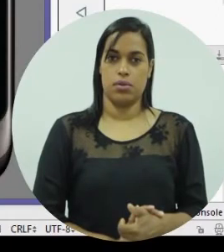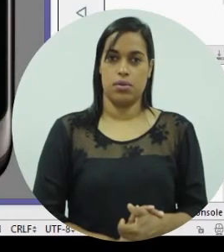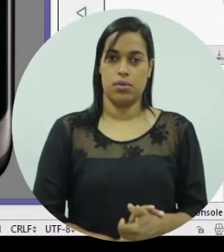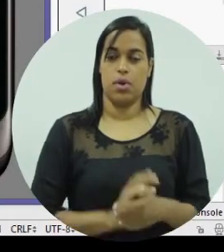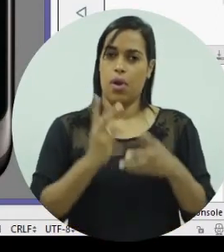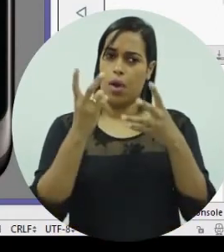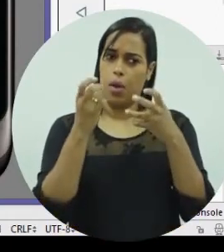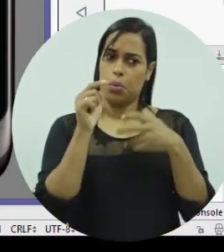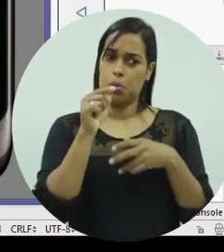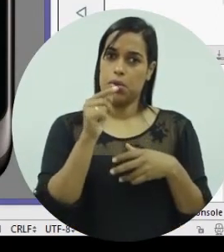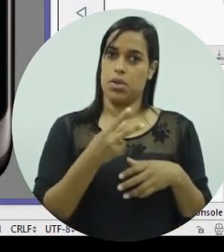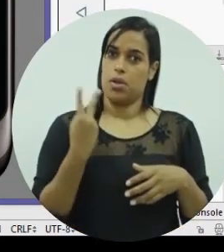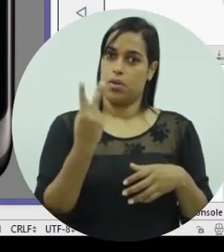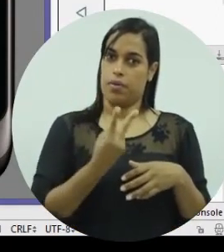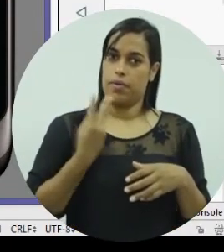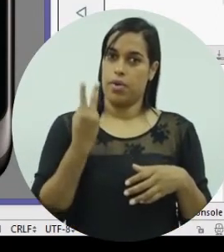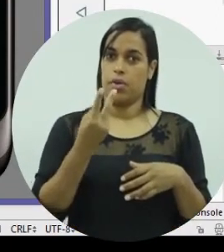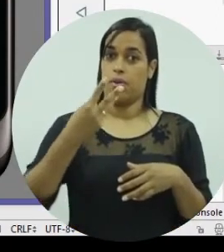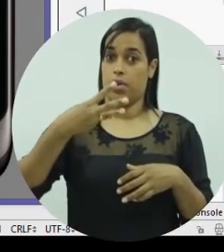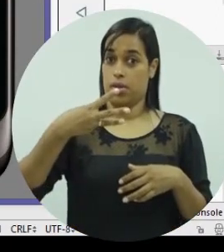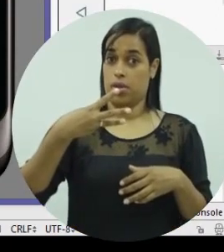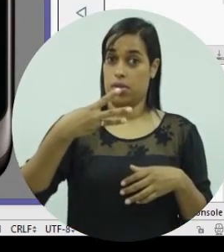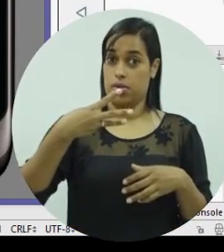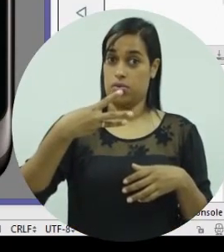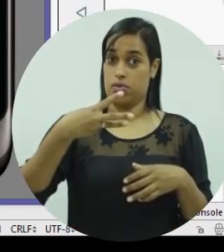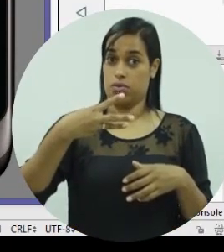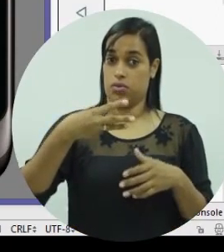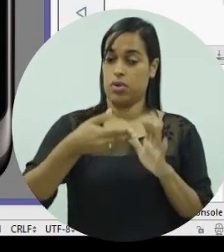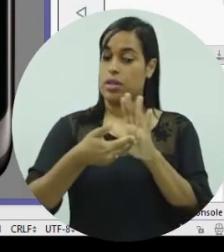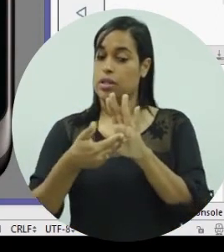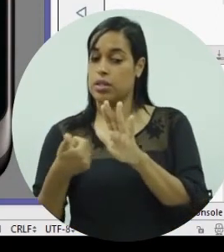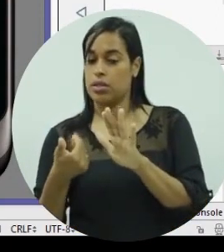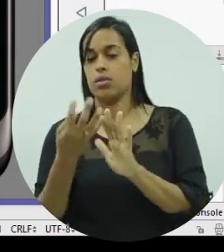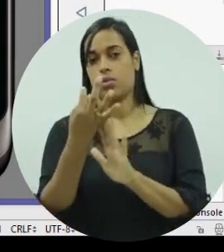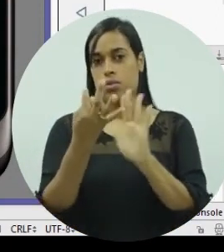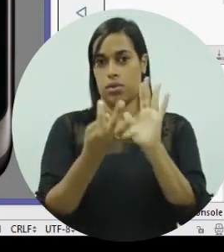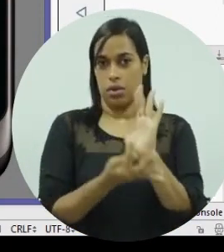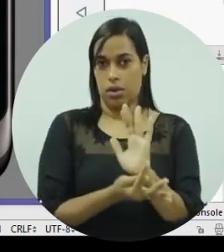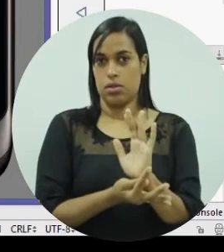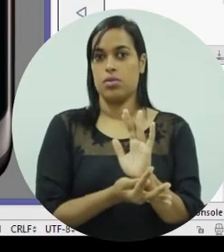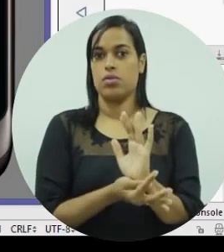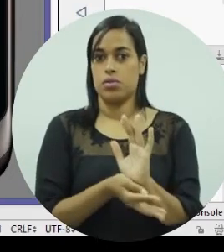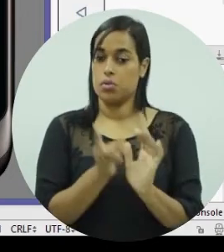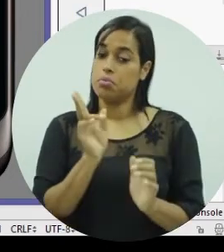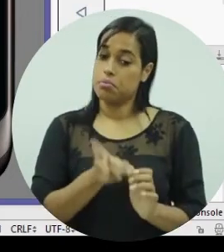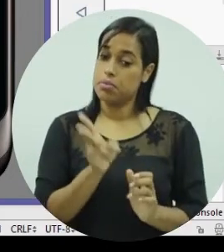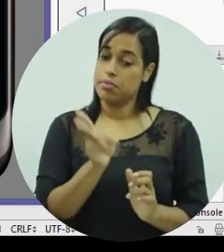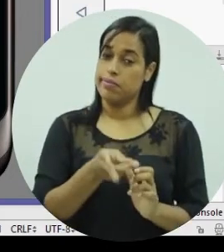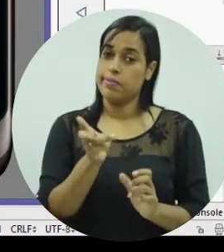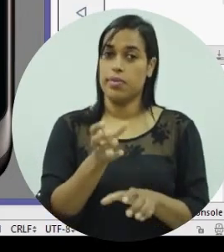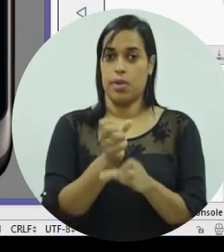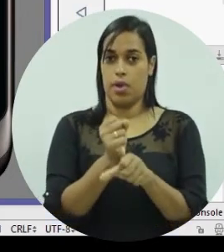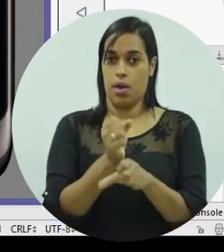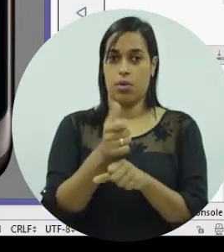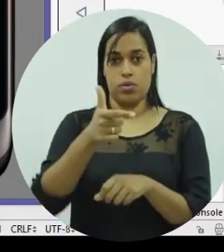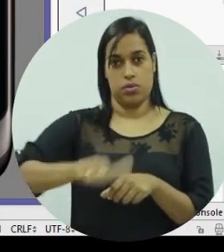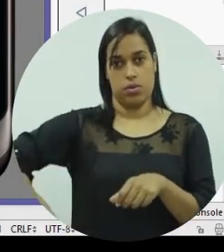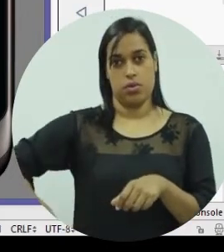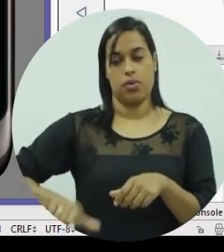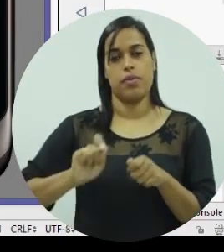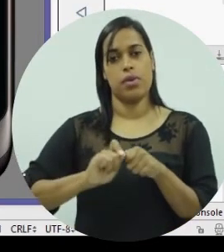Observe que o valor é 3. Veja que eu alterei aqui, não foi o texto, então ele está fazendo os cálculos de novo. Aí ele